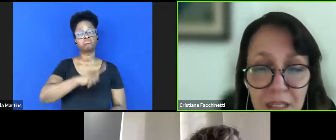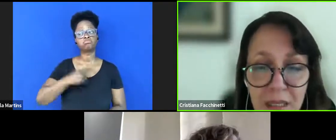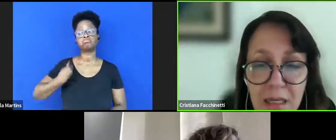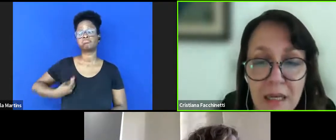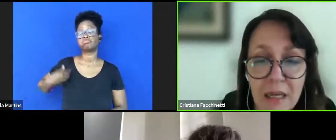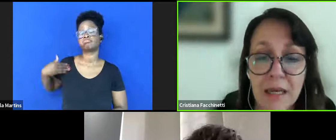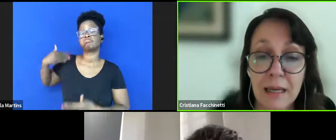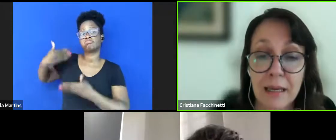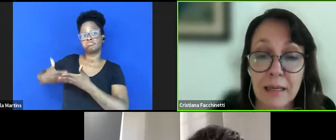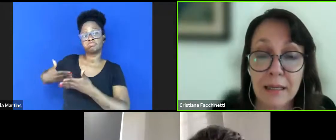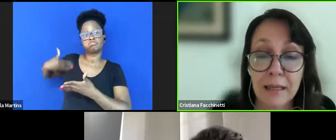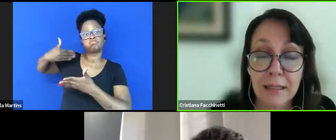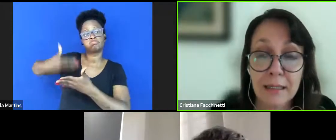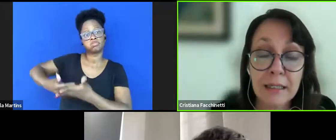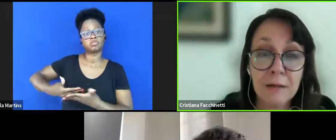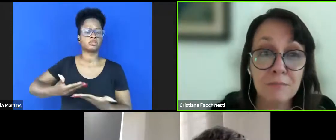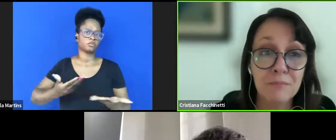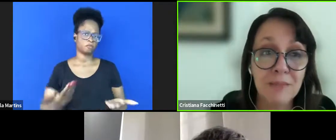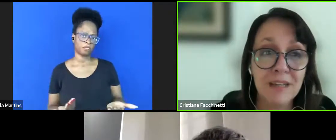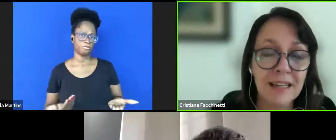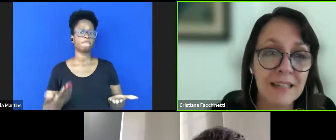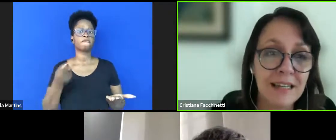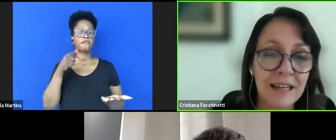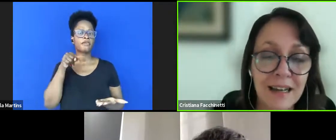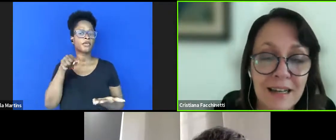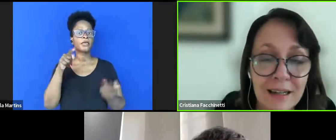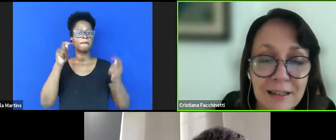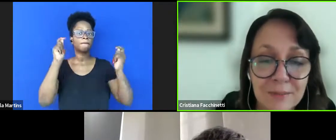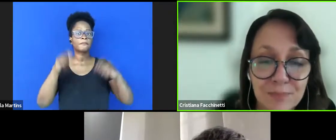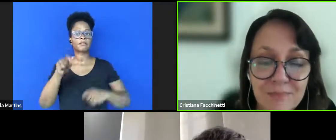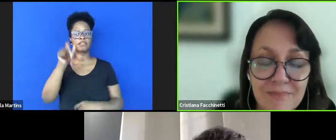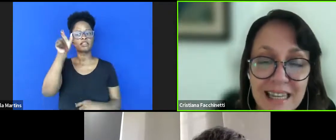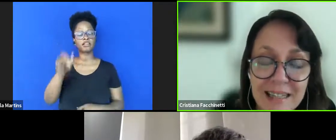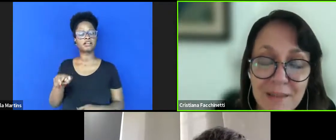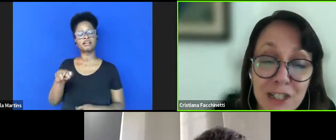passando. E ela tem a